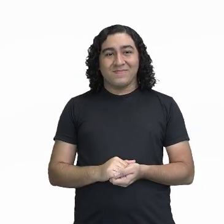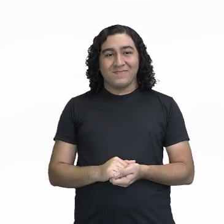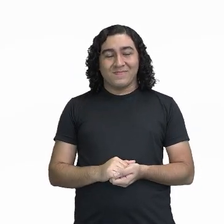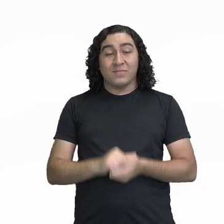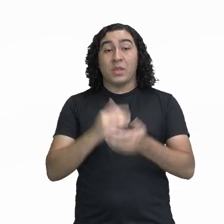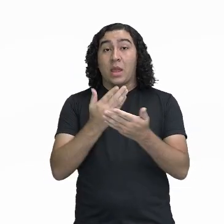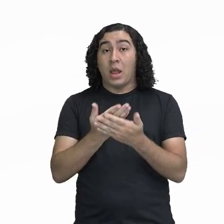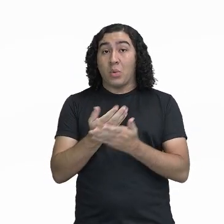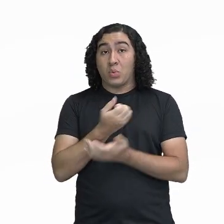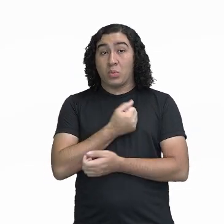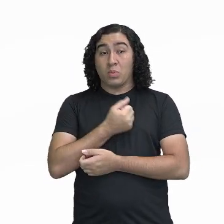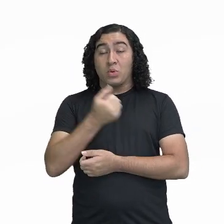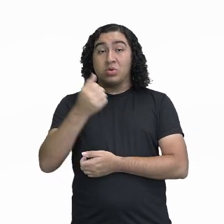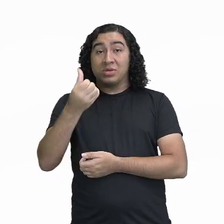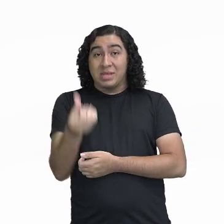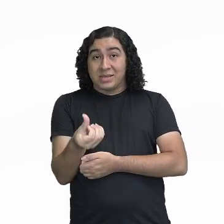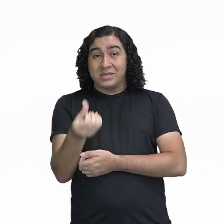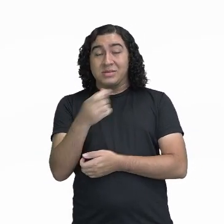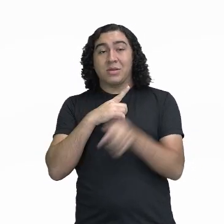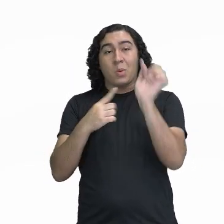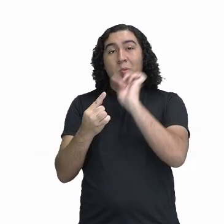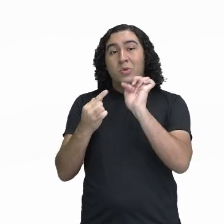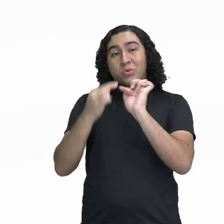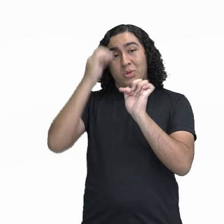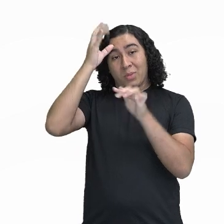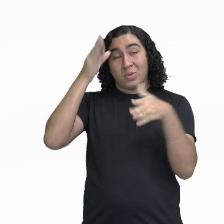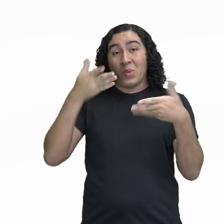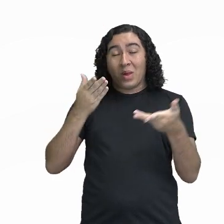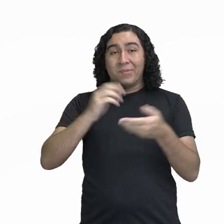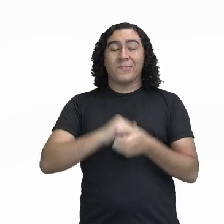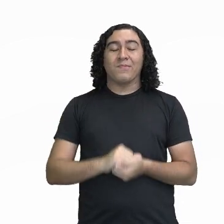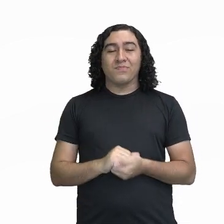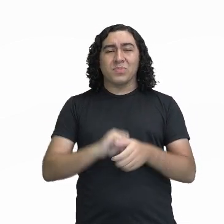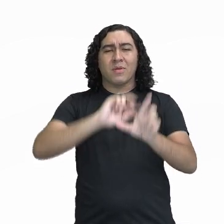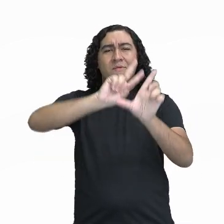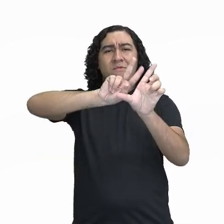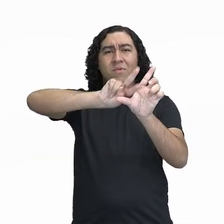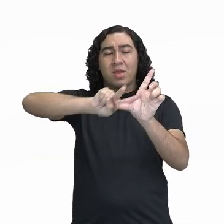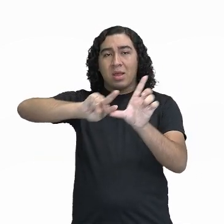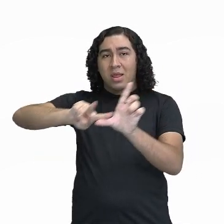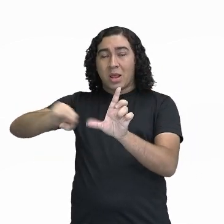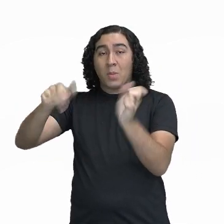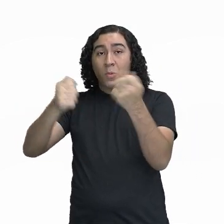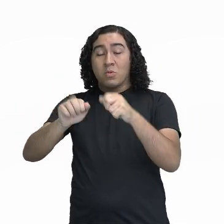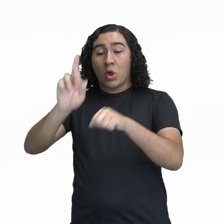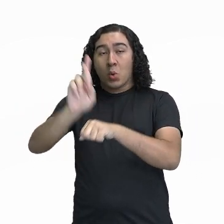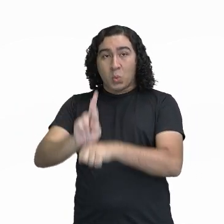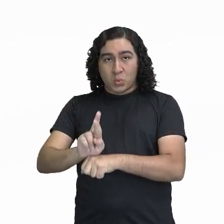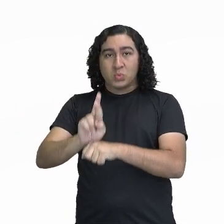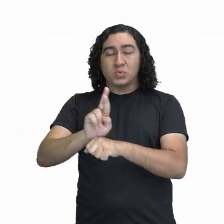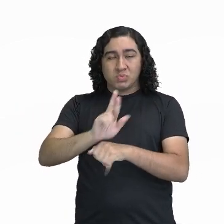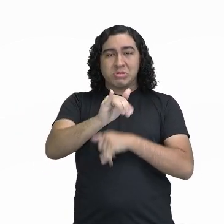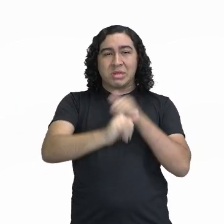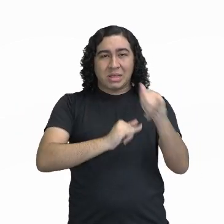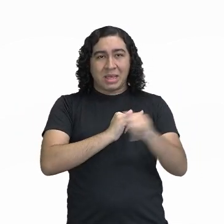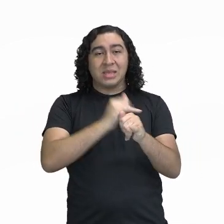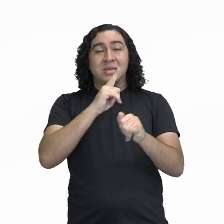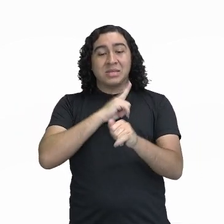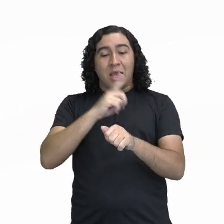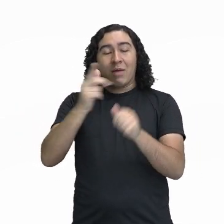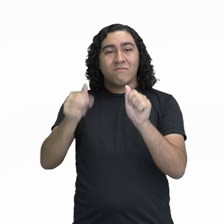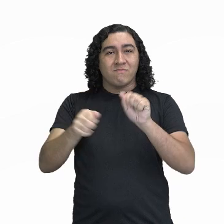Na nossa aula 6, temos como objeto de conhecimento mídias e ferramentas digitais nos processos de produções